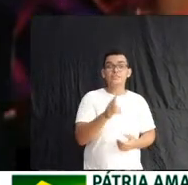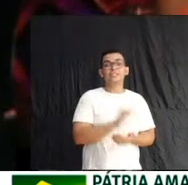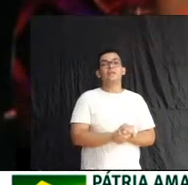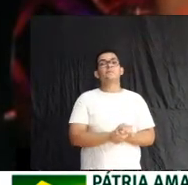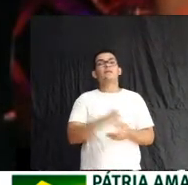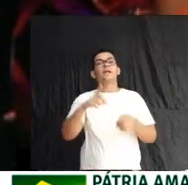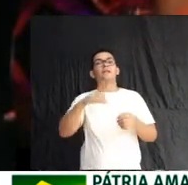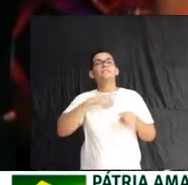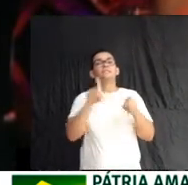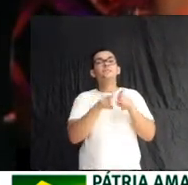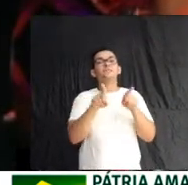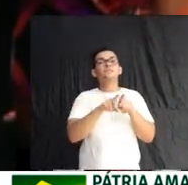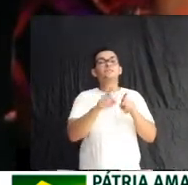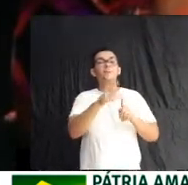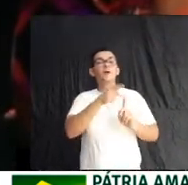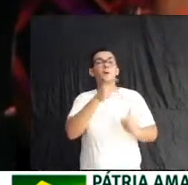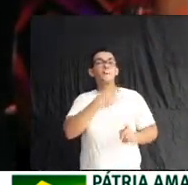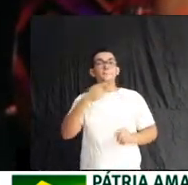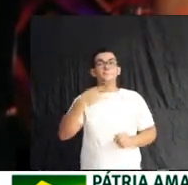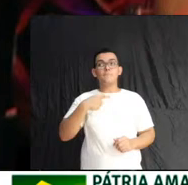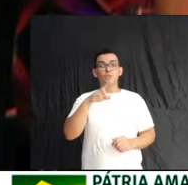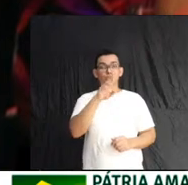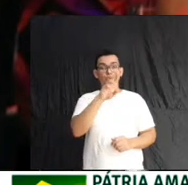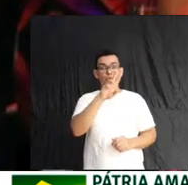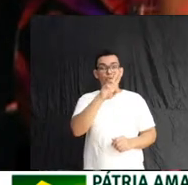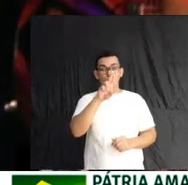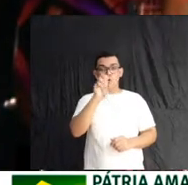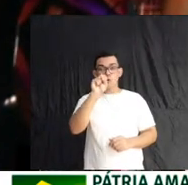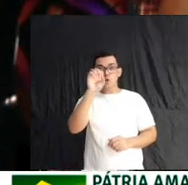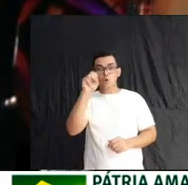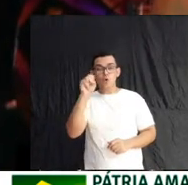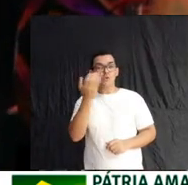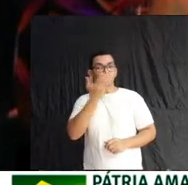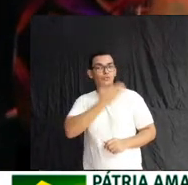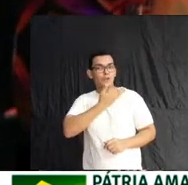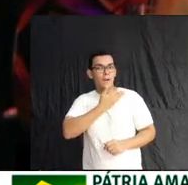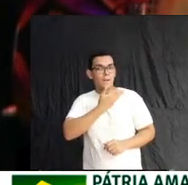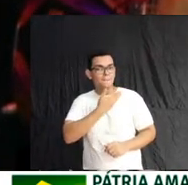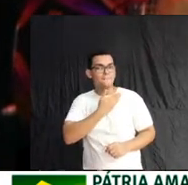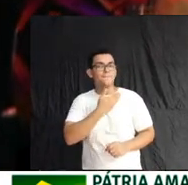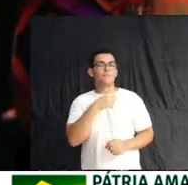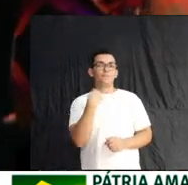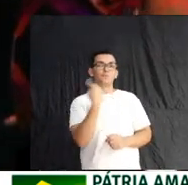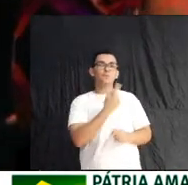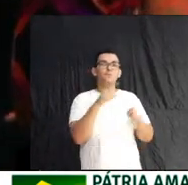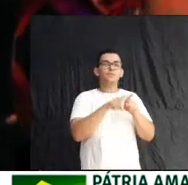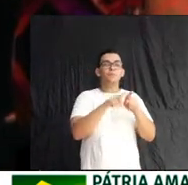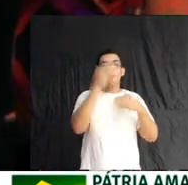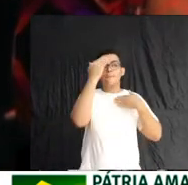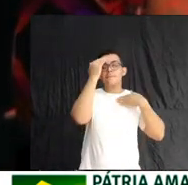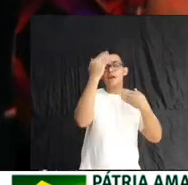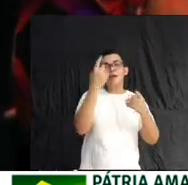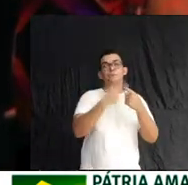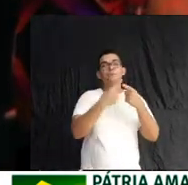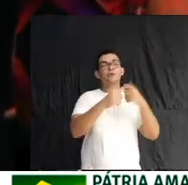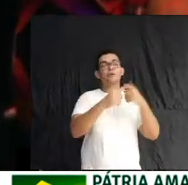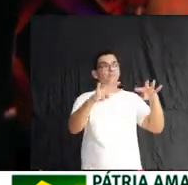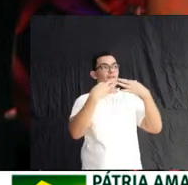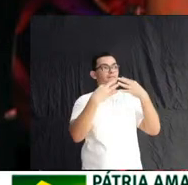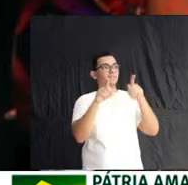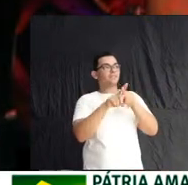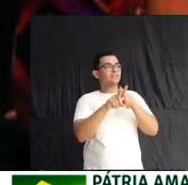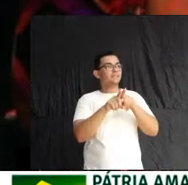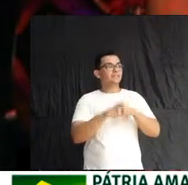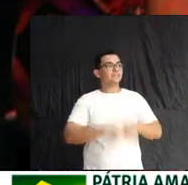Russo! Obrigada, obrigada, obrigada. Colega da gente aí. Muito obrigada por estar acompanhando a live. Posso mandar aqueles alôs, né? Pode.